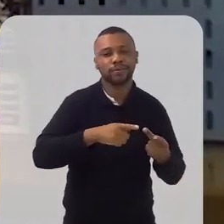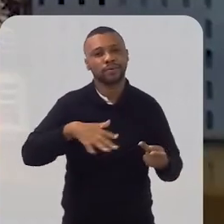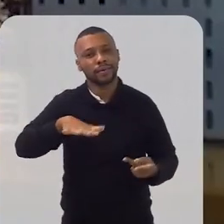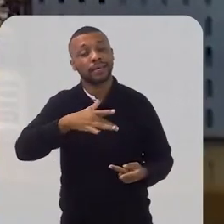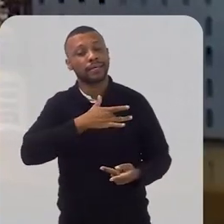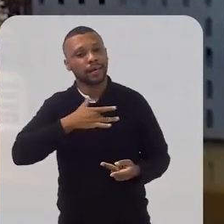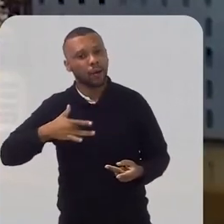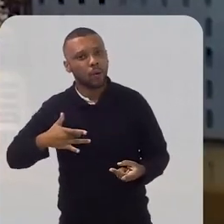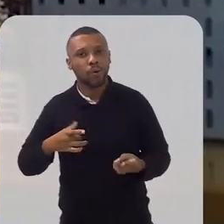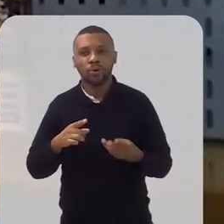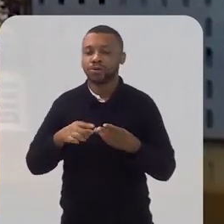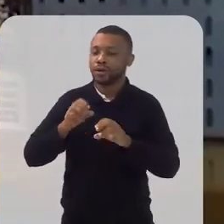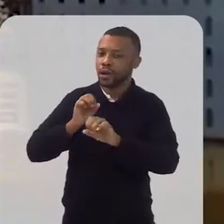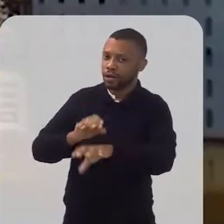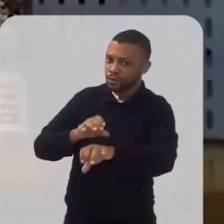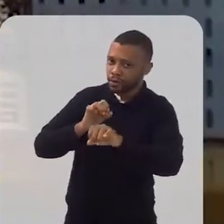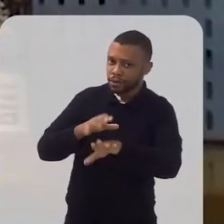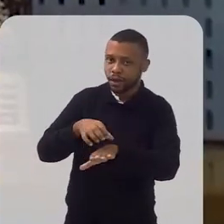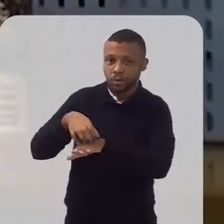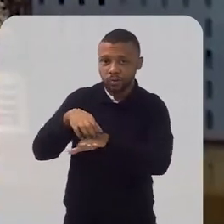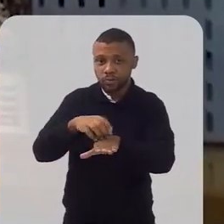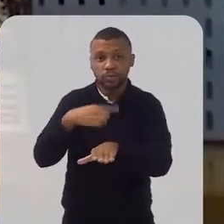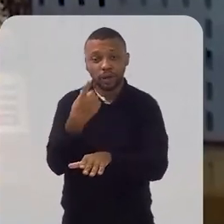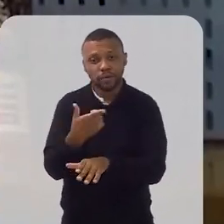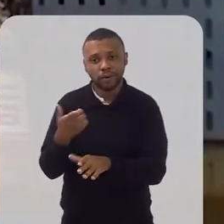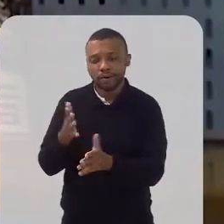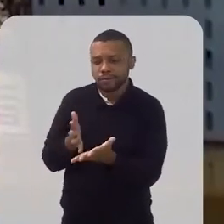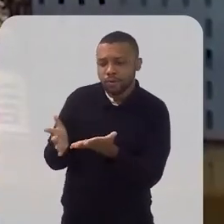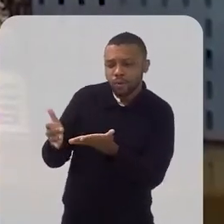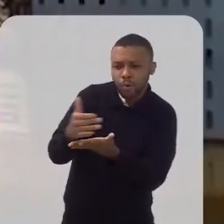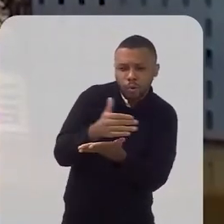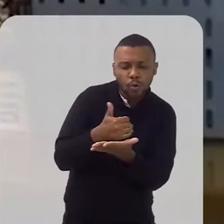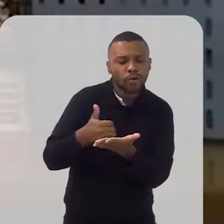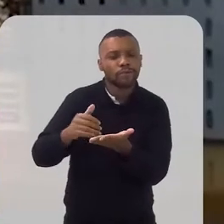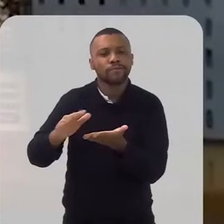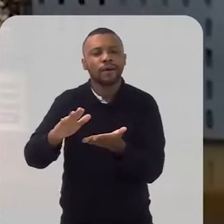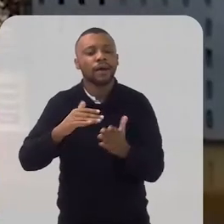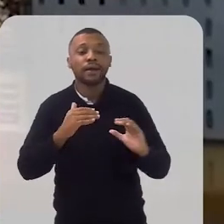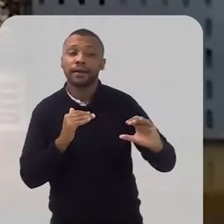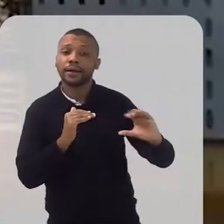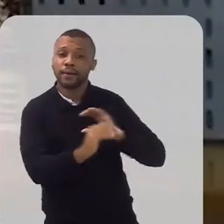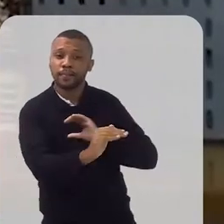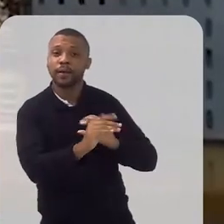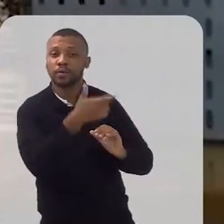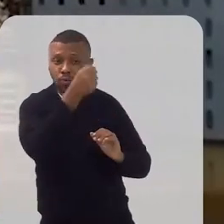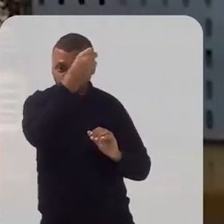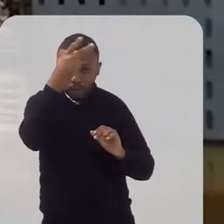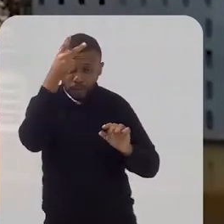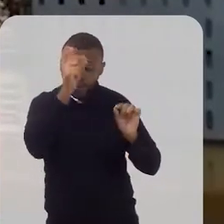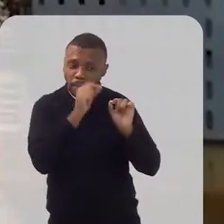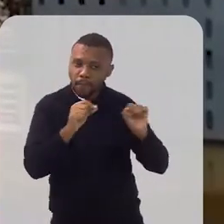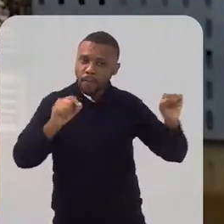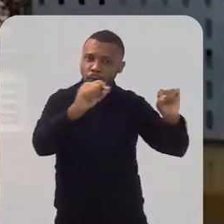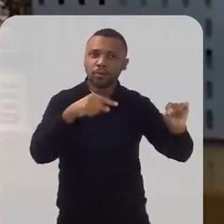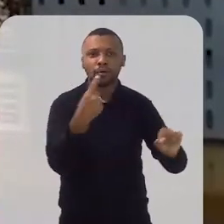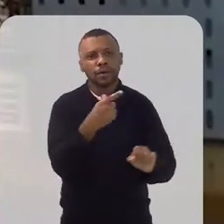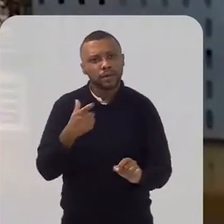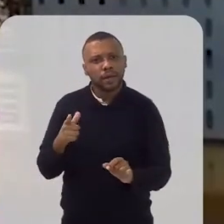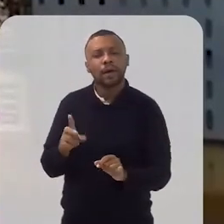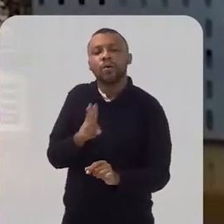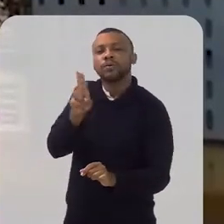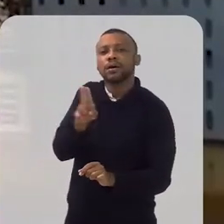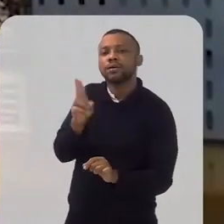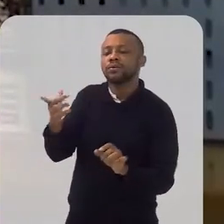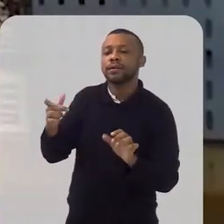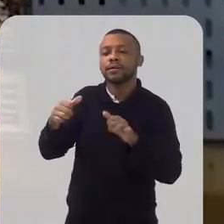A gente vai encaminhar isso para cada gestor dos municípios, no sentido que eles possam conhecer melhor esses quilombos. A gente está usando nossa rede